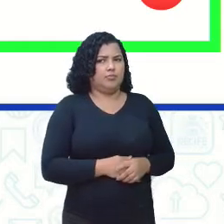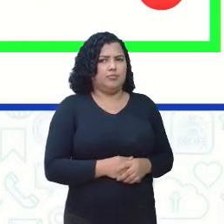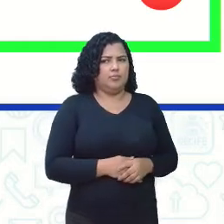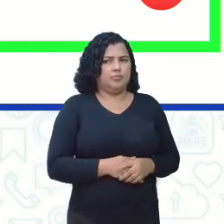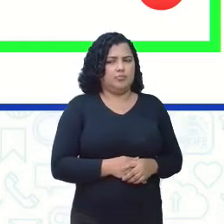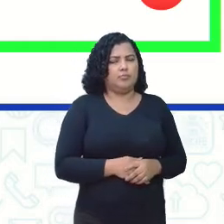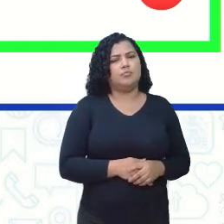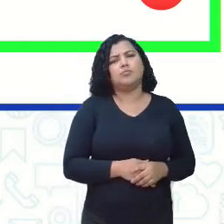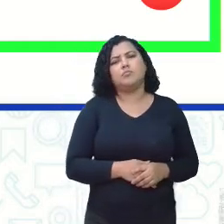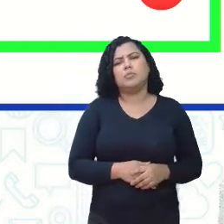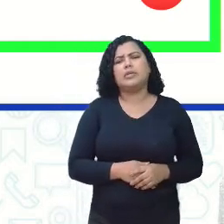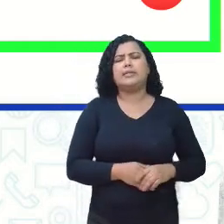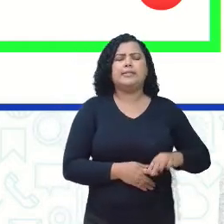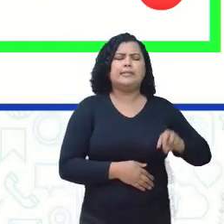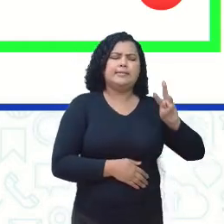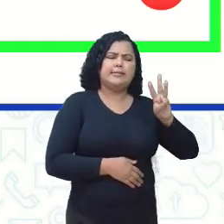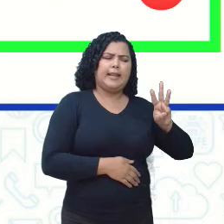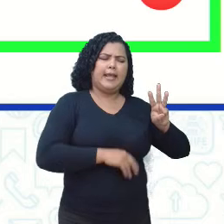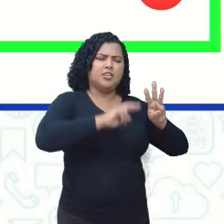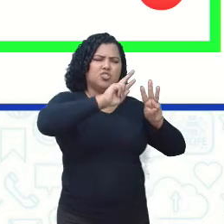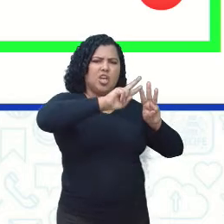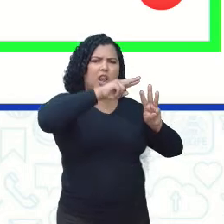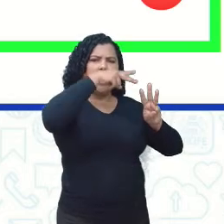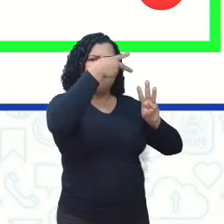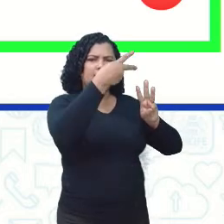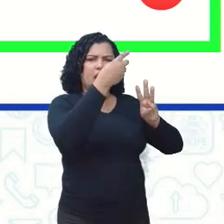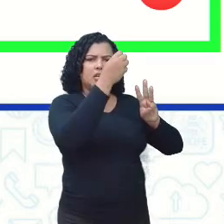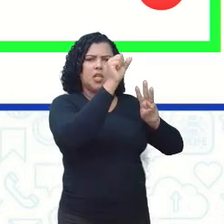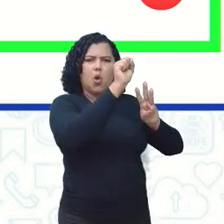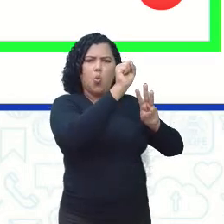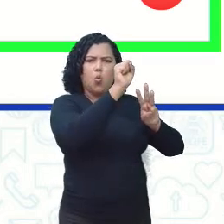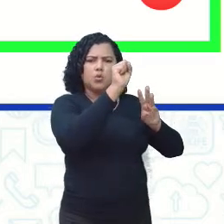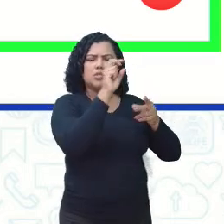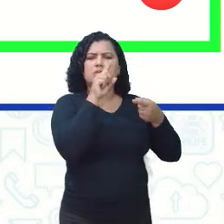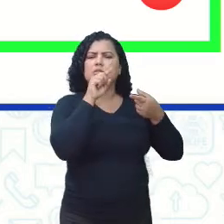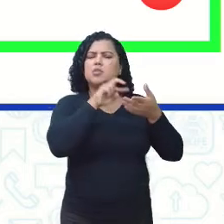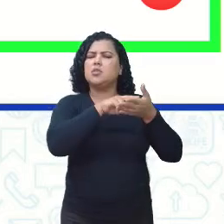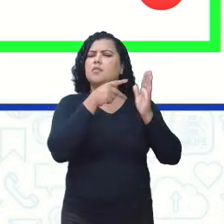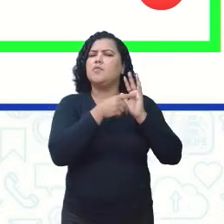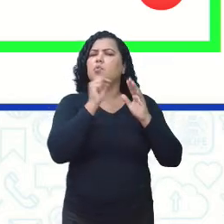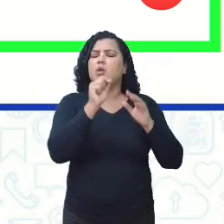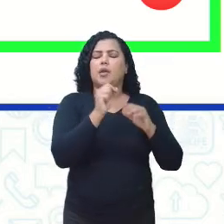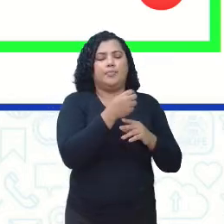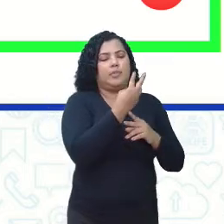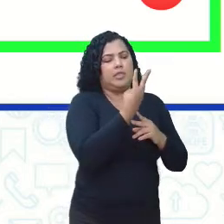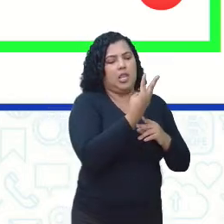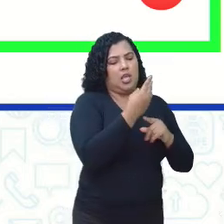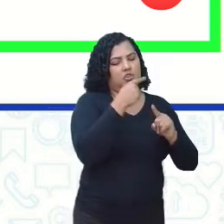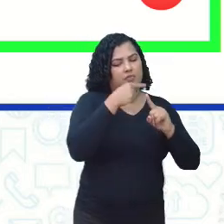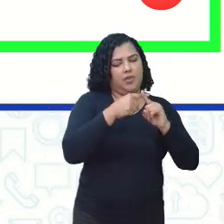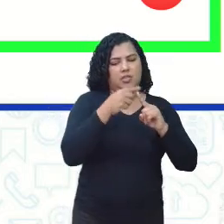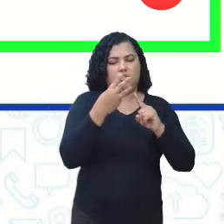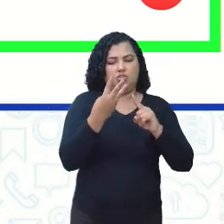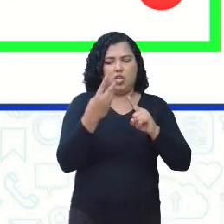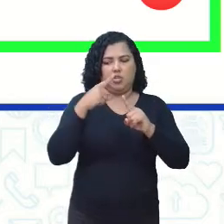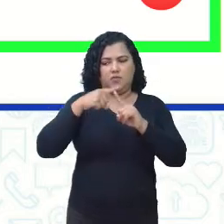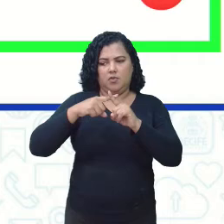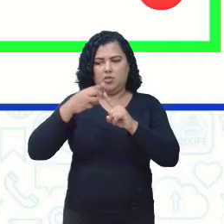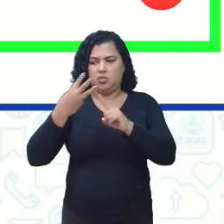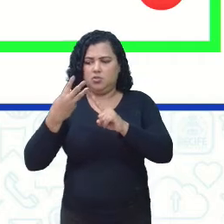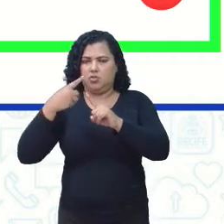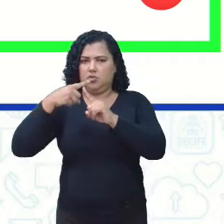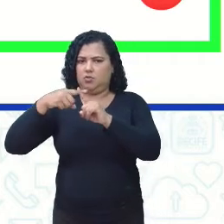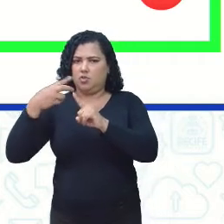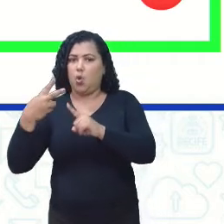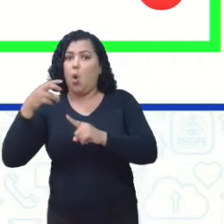oitava significa que eu multipliquei o 3 vezes 3 vezes 3. Eu fiz isso 8 vezes. O resultado